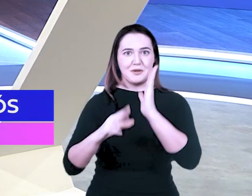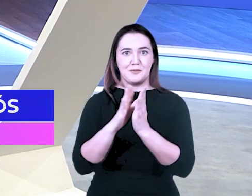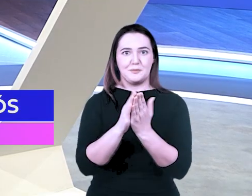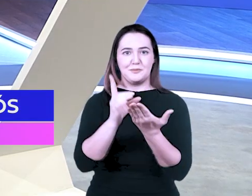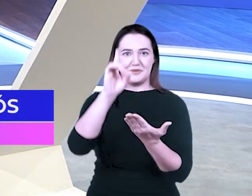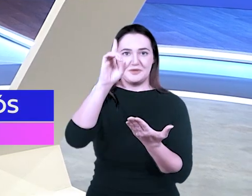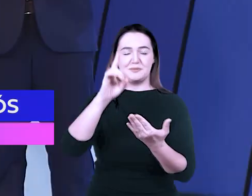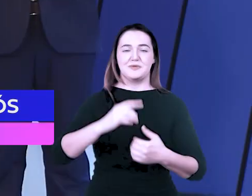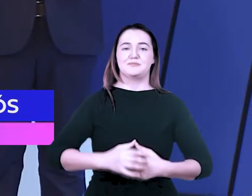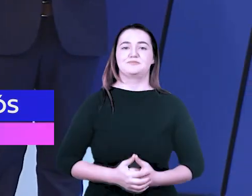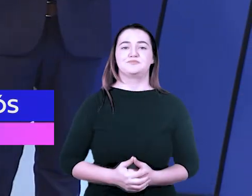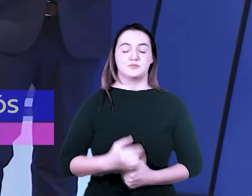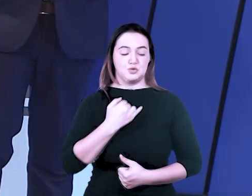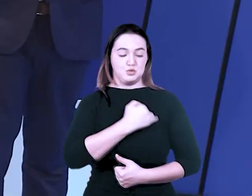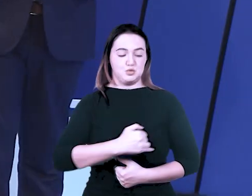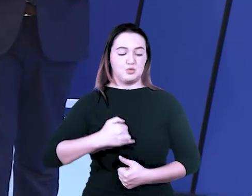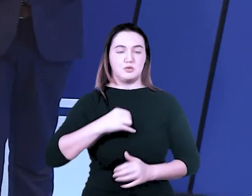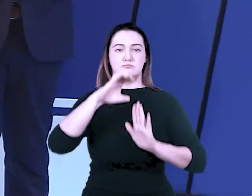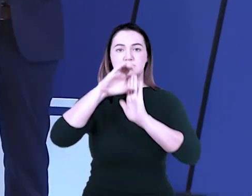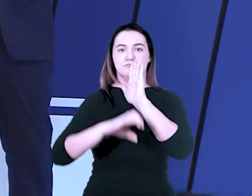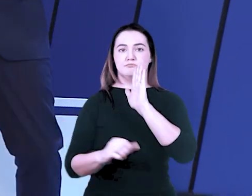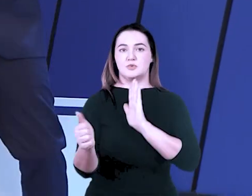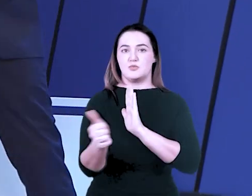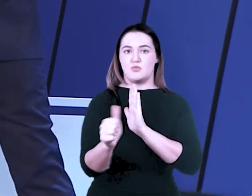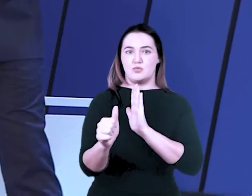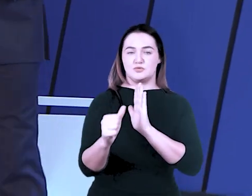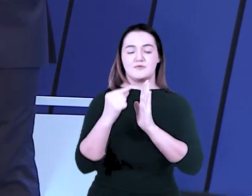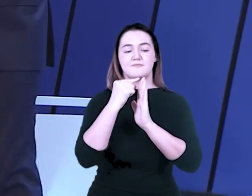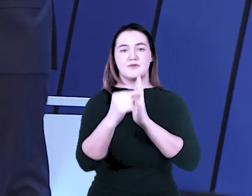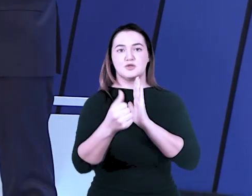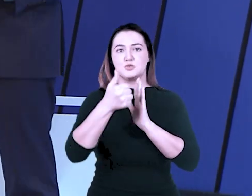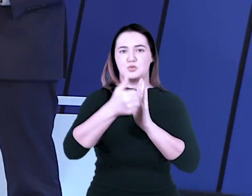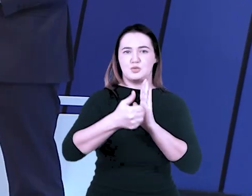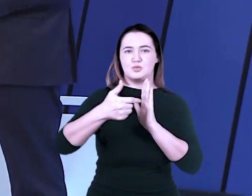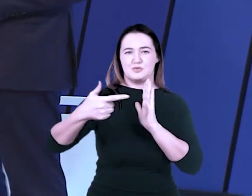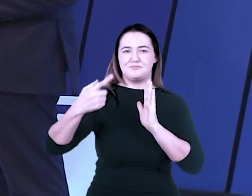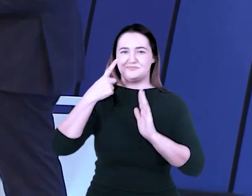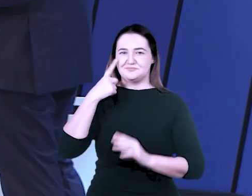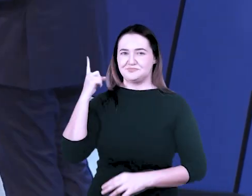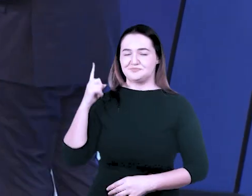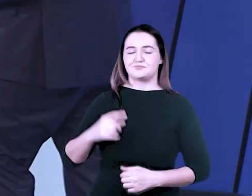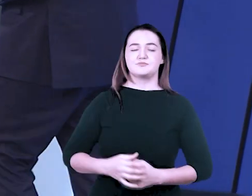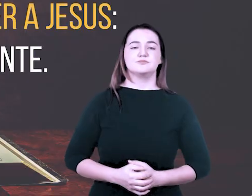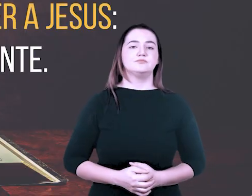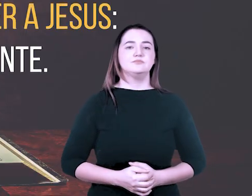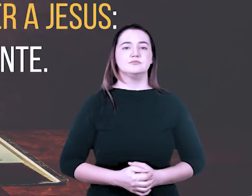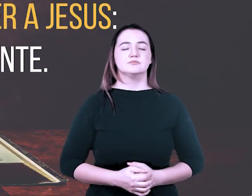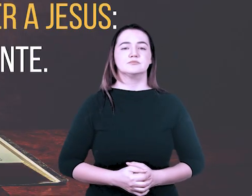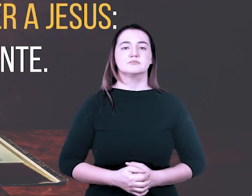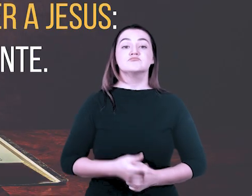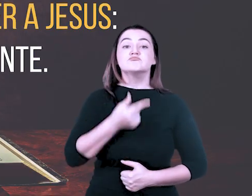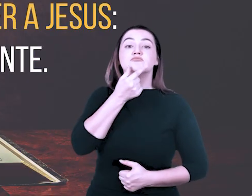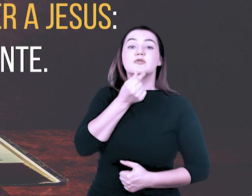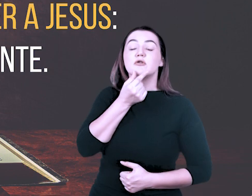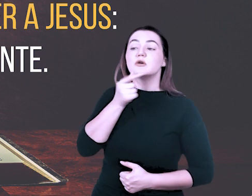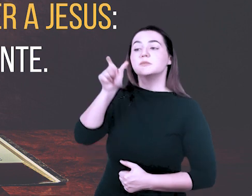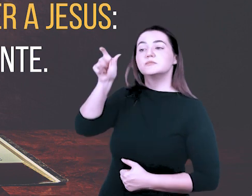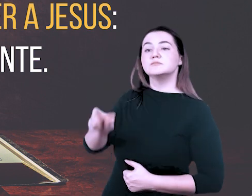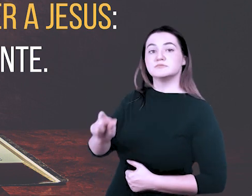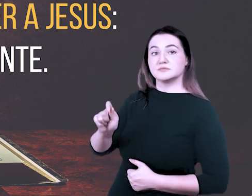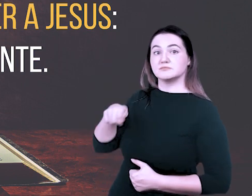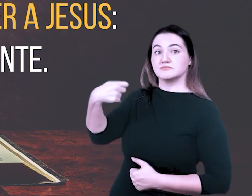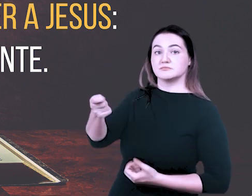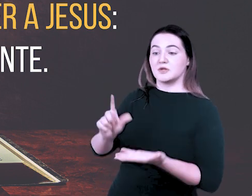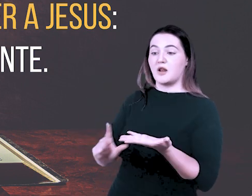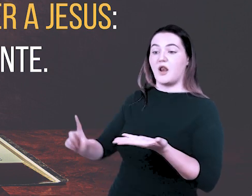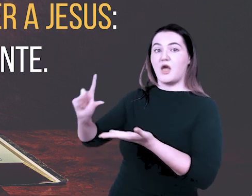a tela. João, capítulo 11, e os primeiros versículos, diz assim a Bíblia. Um homem chamado